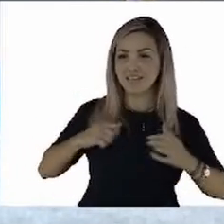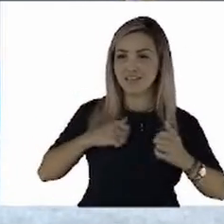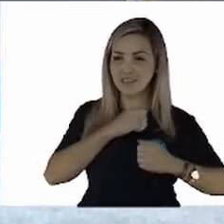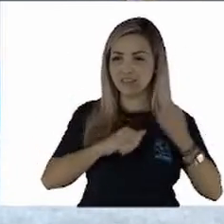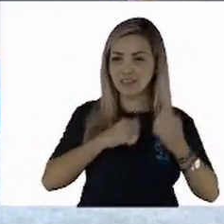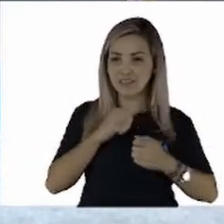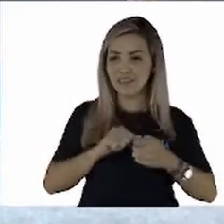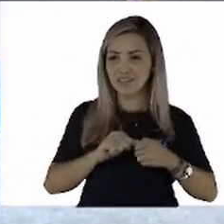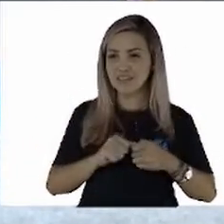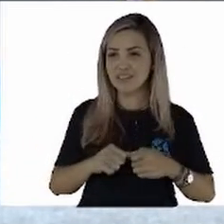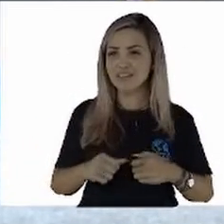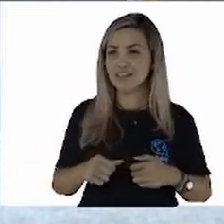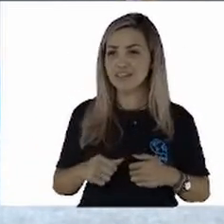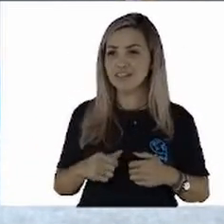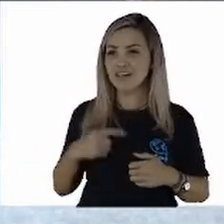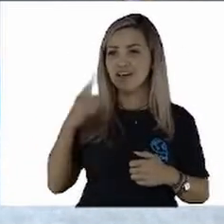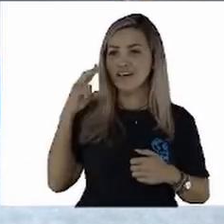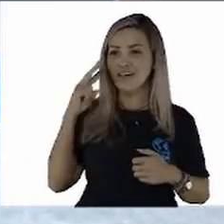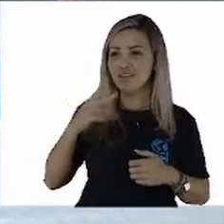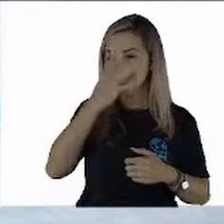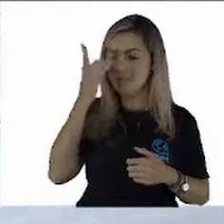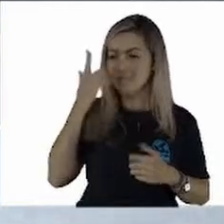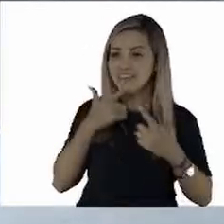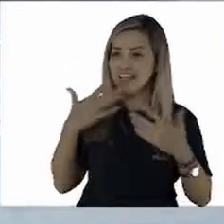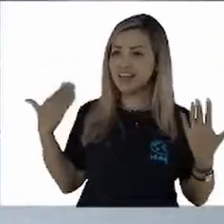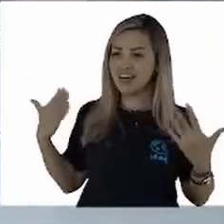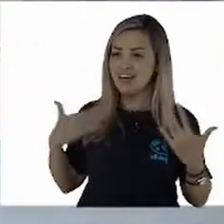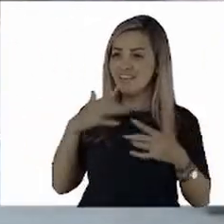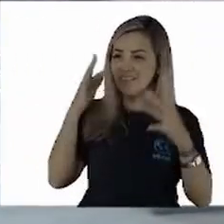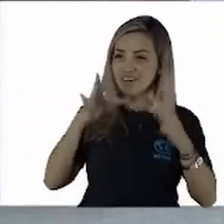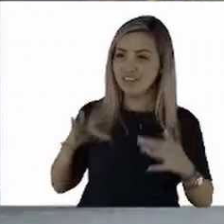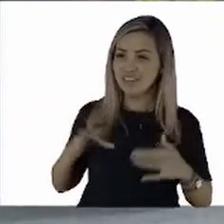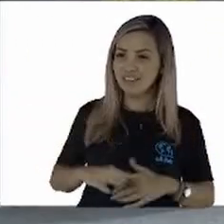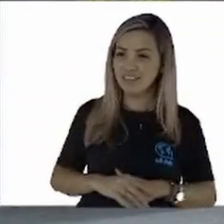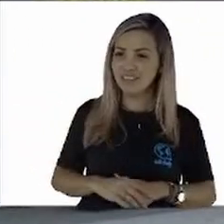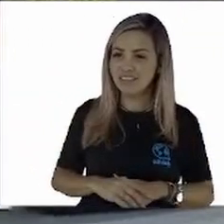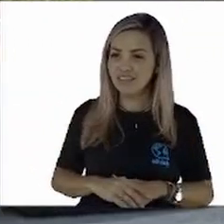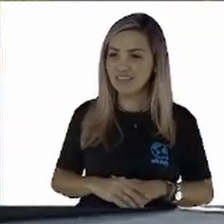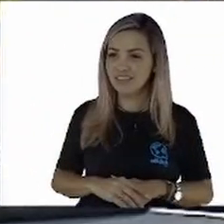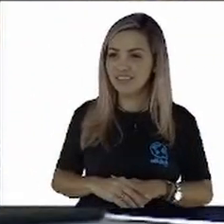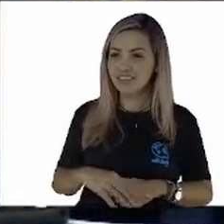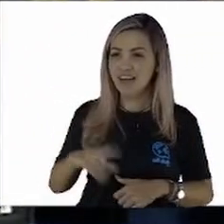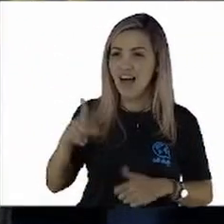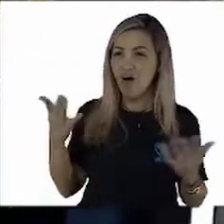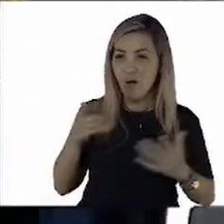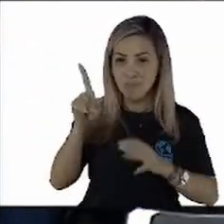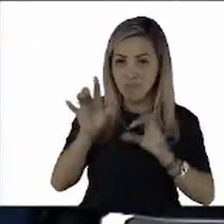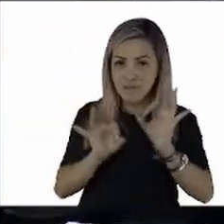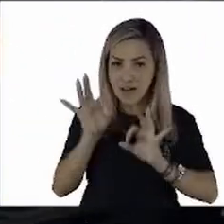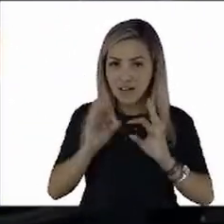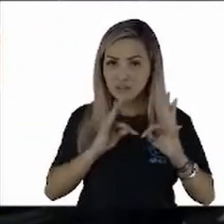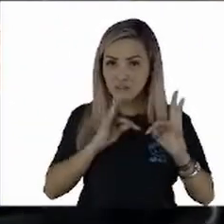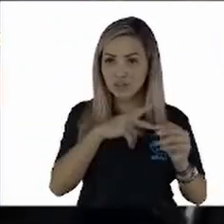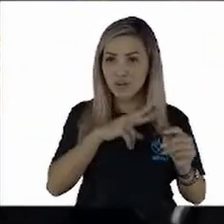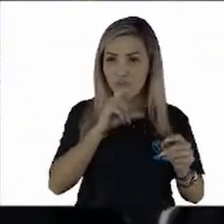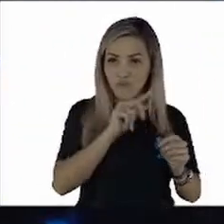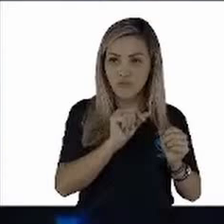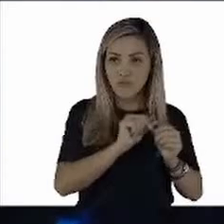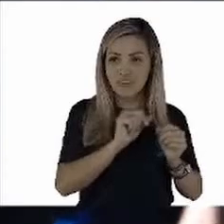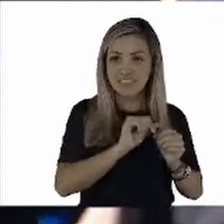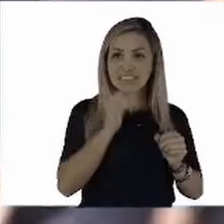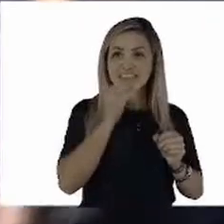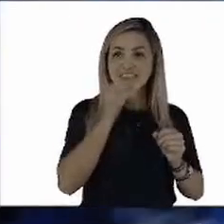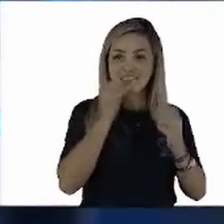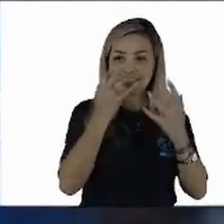negócio antipulga. Anima, Robson. Pessoas estão vindo pra ver a gente. Tem que animar nesse momento. Ó, agora é aquele momento, você prepara tudo ali que eu vou fazer um negócio, um teste